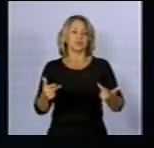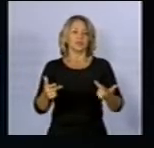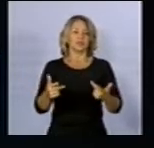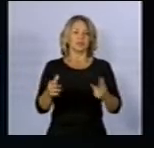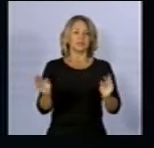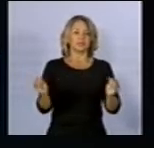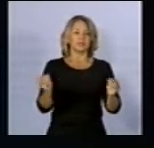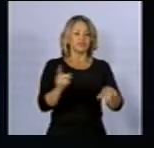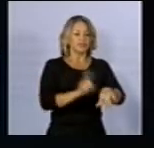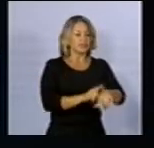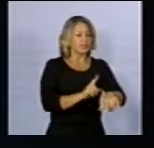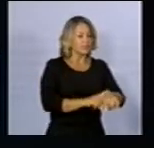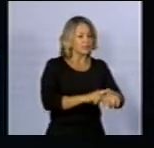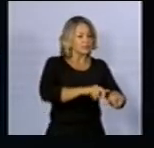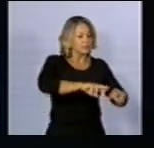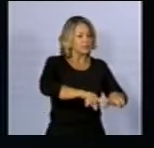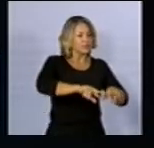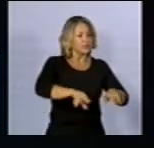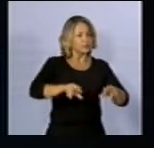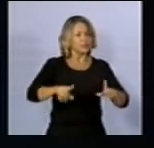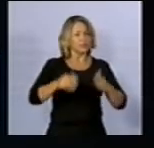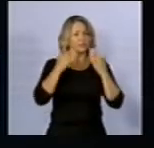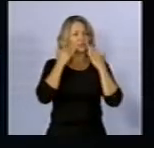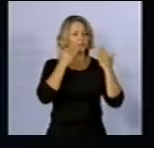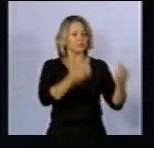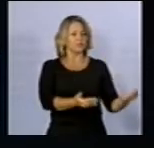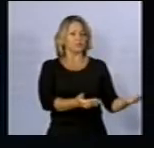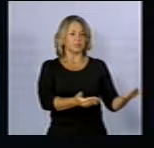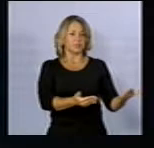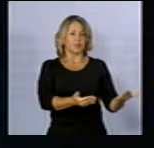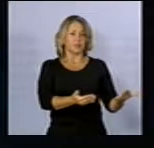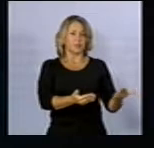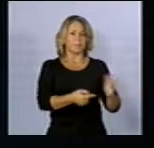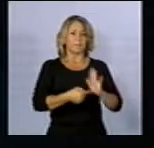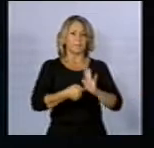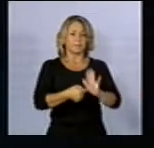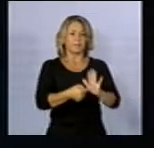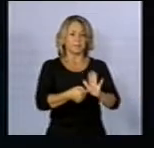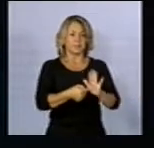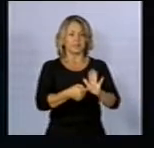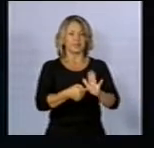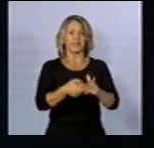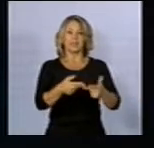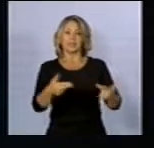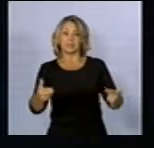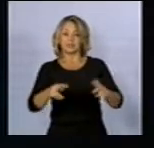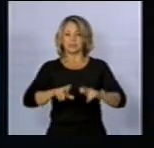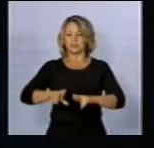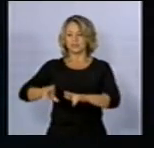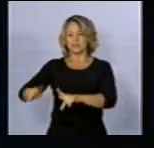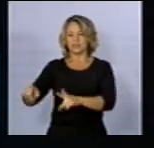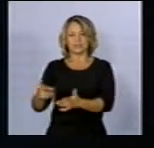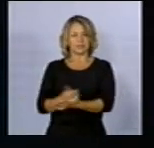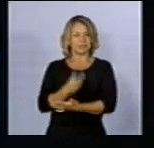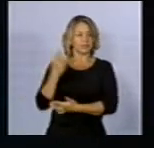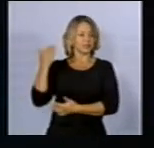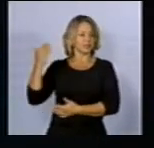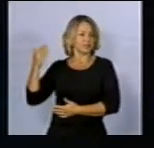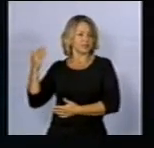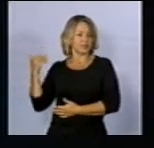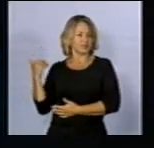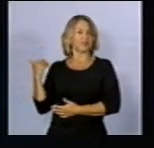intervalos dessa exposição. E uma situação paradoxal, aparentemente, à luz